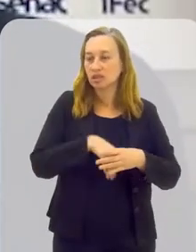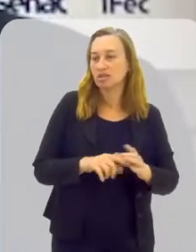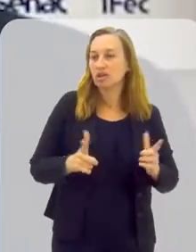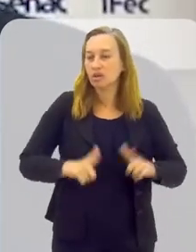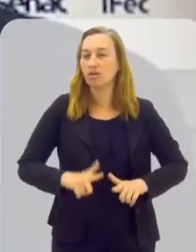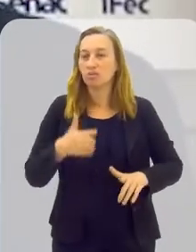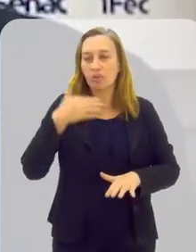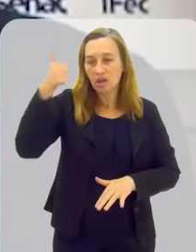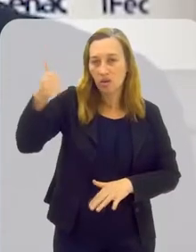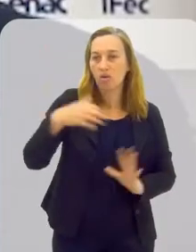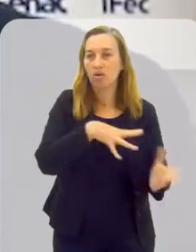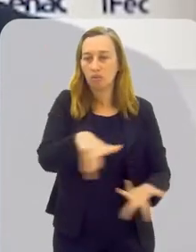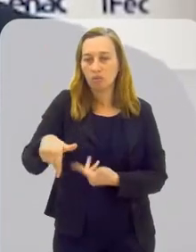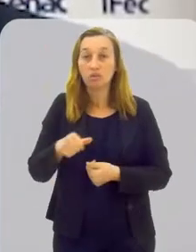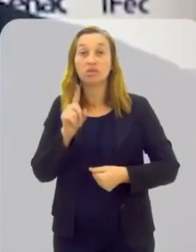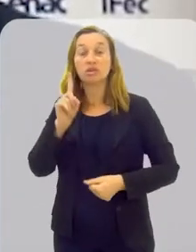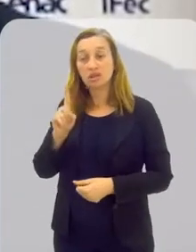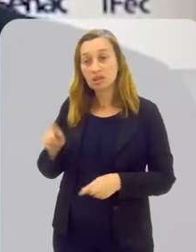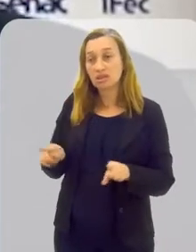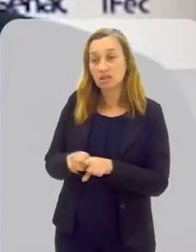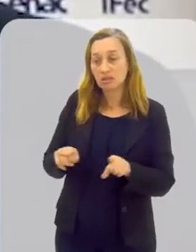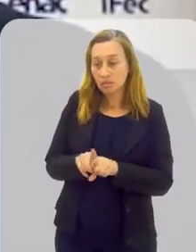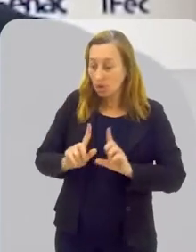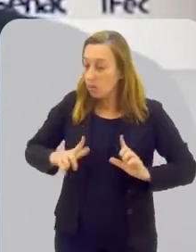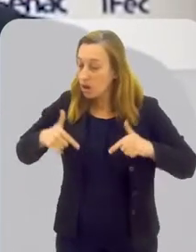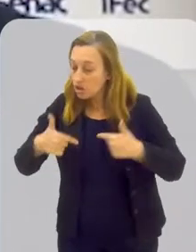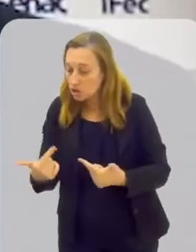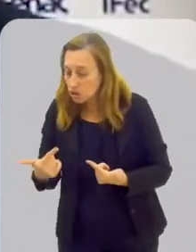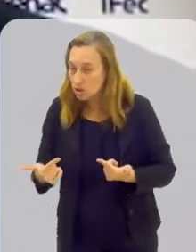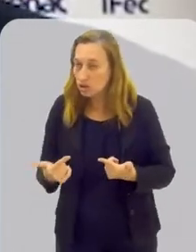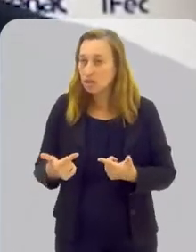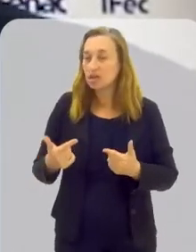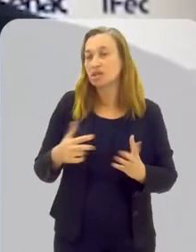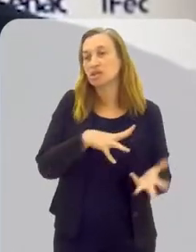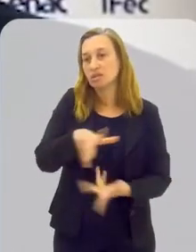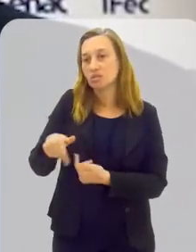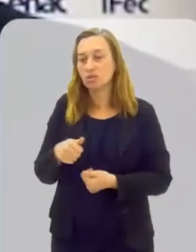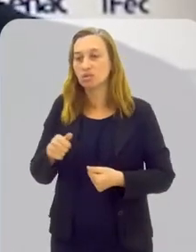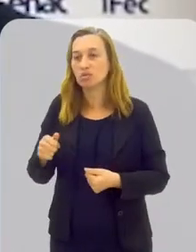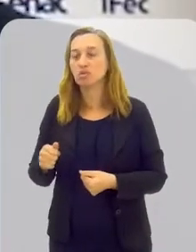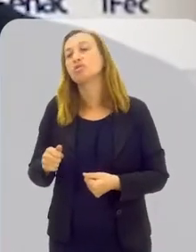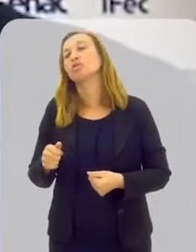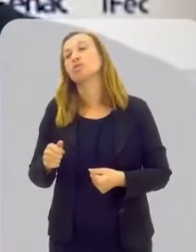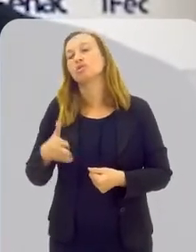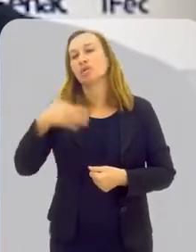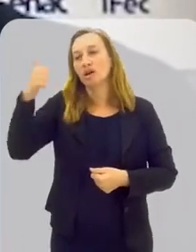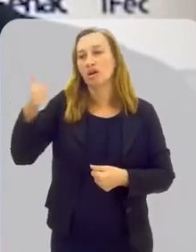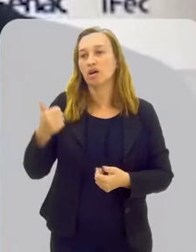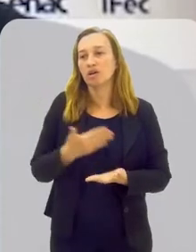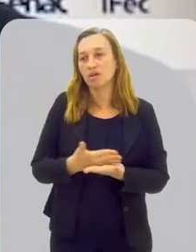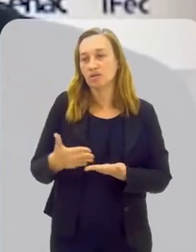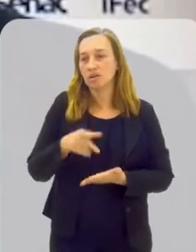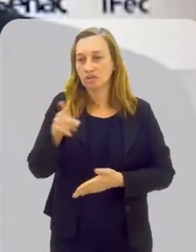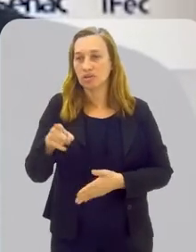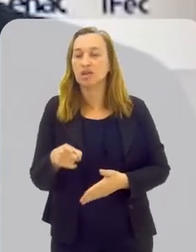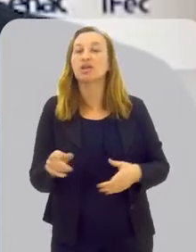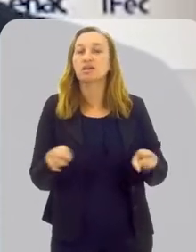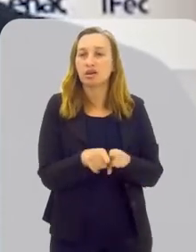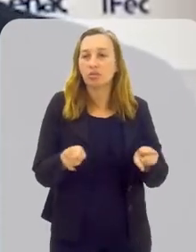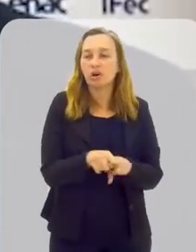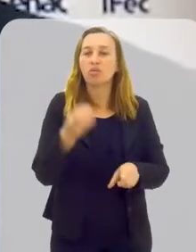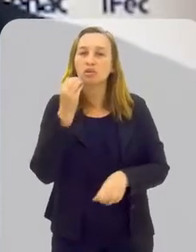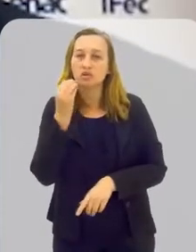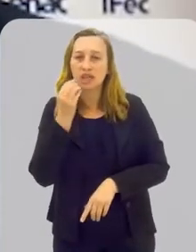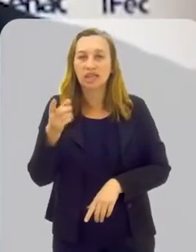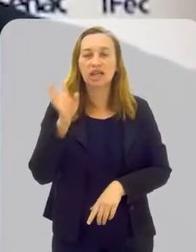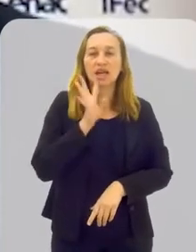sustentabilidade dentro daquela Bandeira por um mundo melhor e esse mundo melhor atitude desse mundo melhor começa realmente por você e a